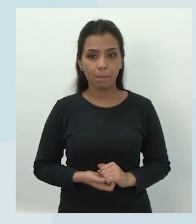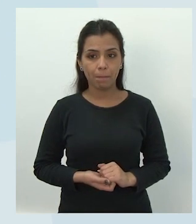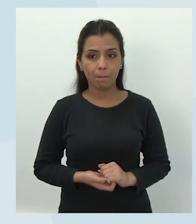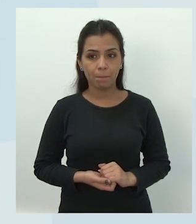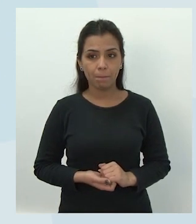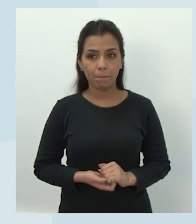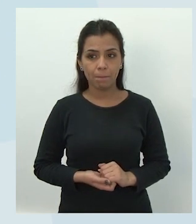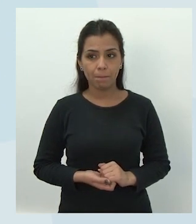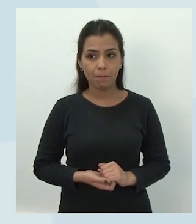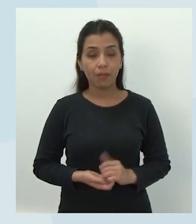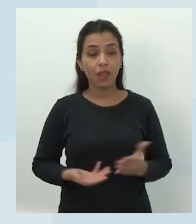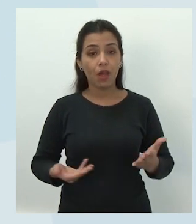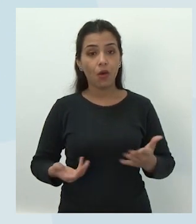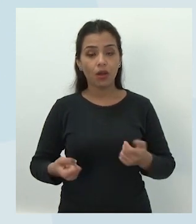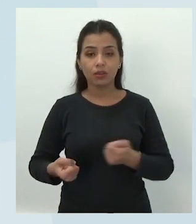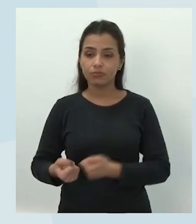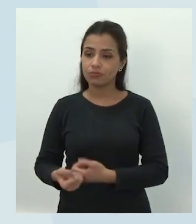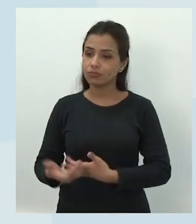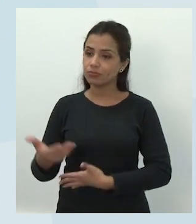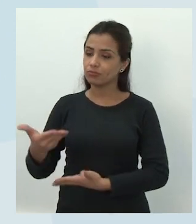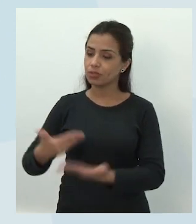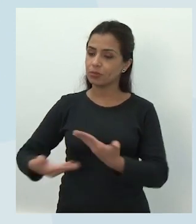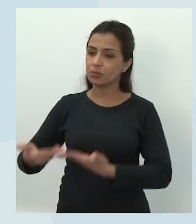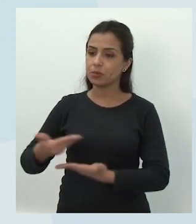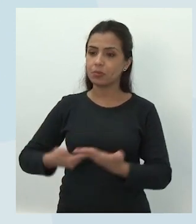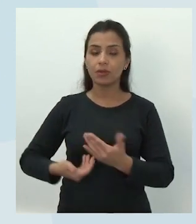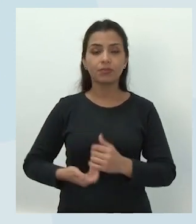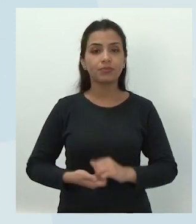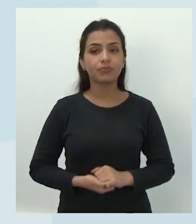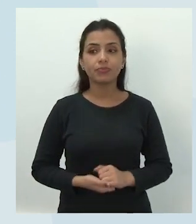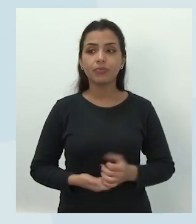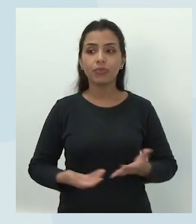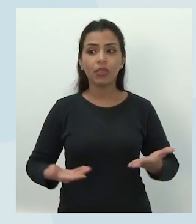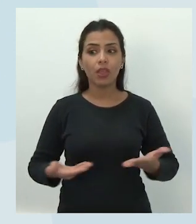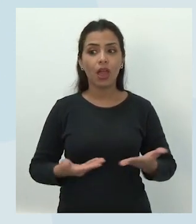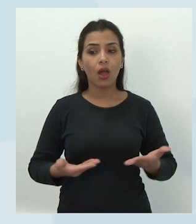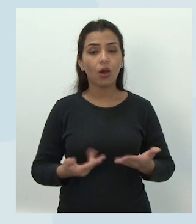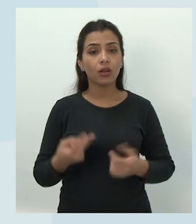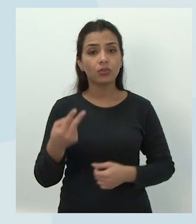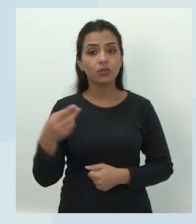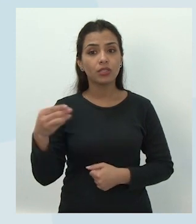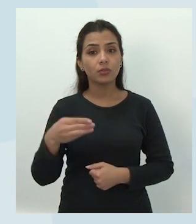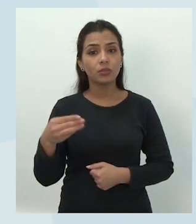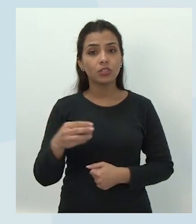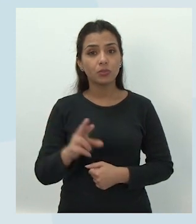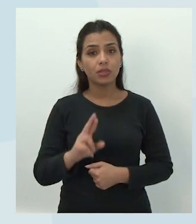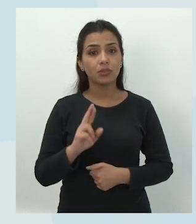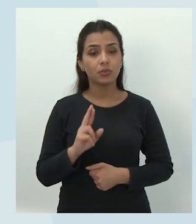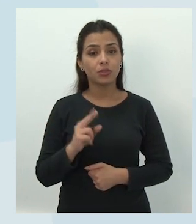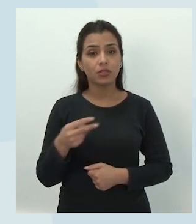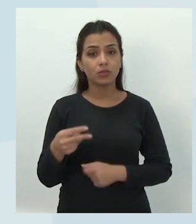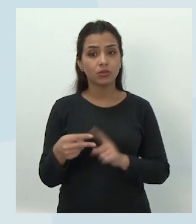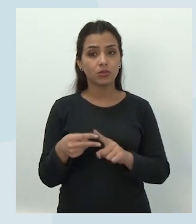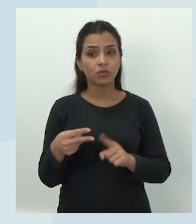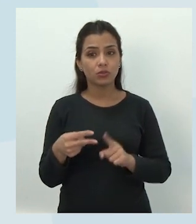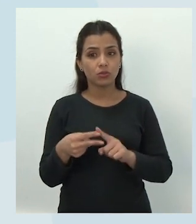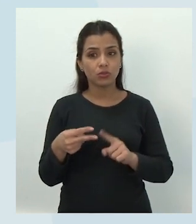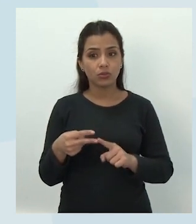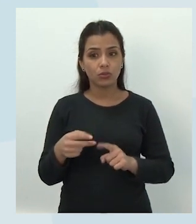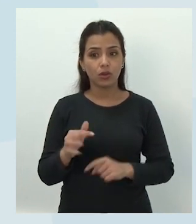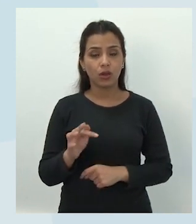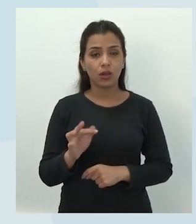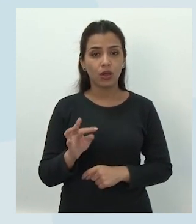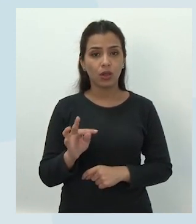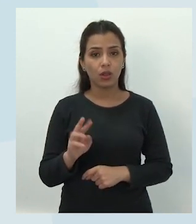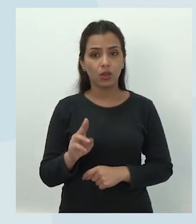Olha só. Agora vamos fazer mais uma interaçãozinha aqui pelo chat. Dessa vez eu vou colocar 2 minutos para vocês responderem para nós. O que é trucagem em